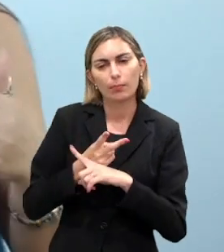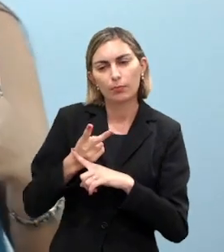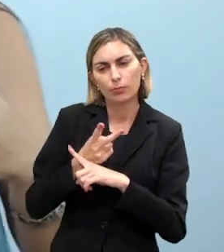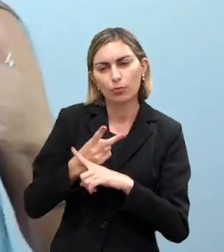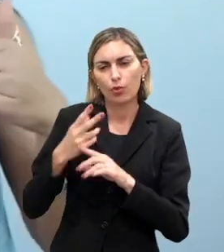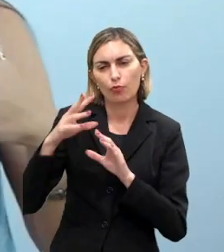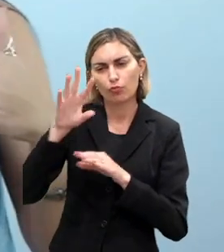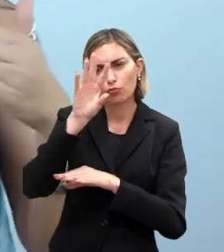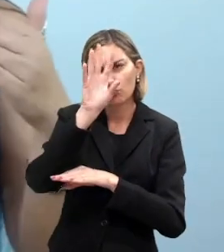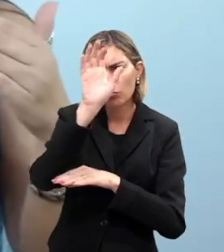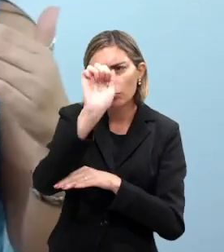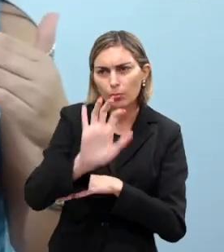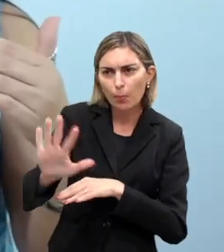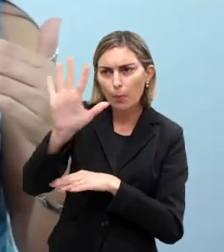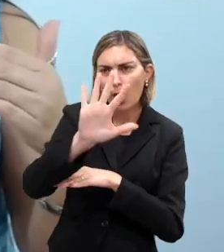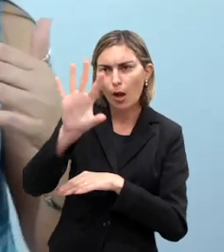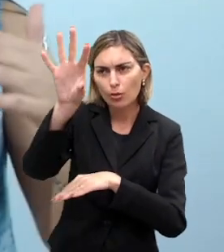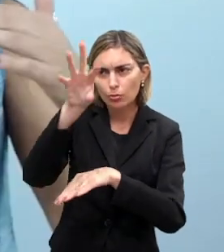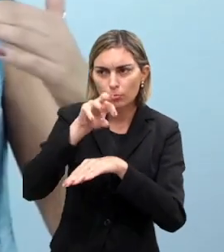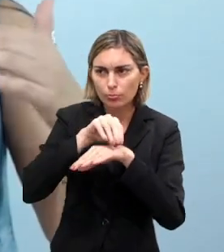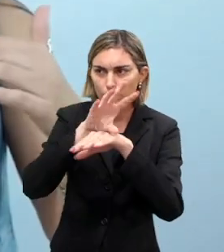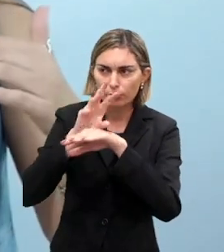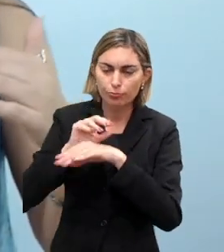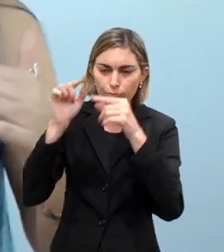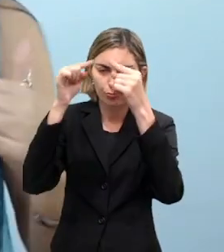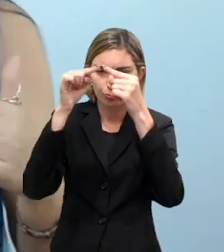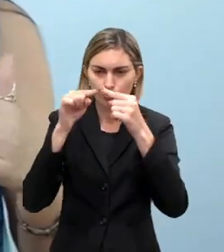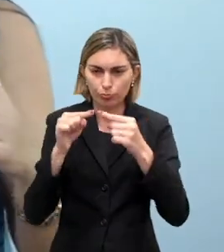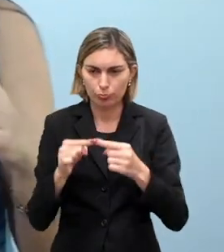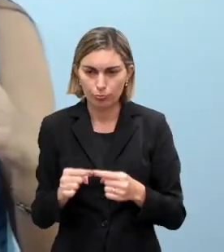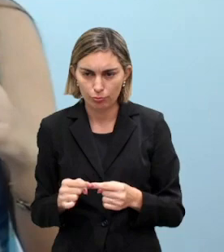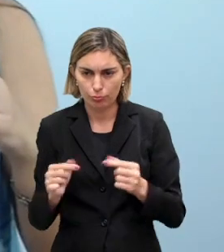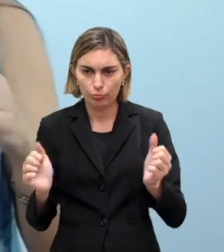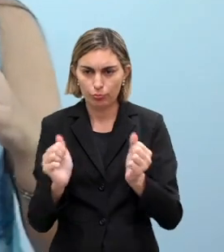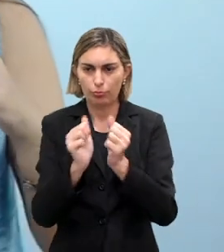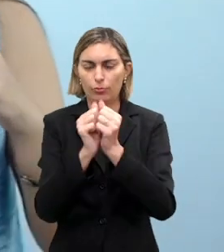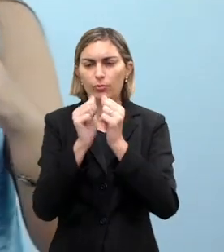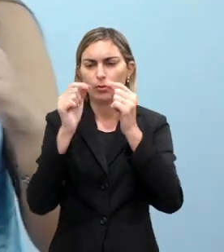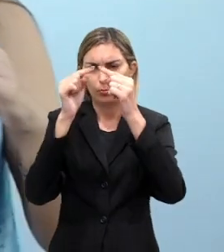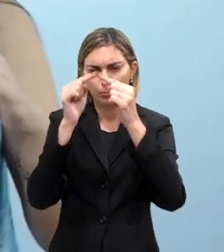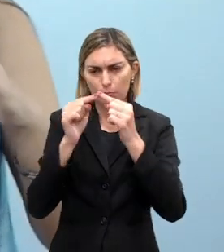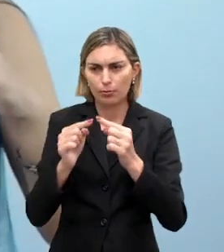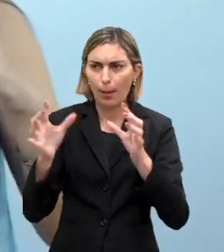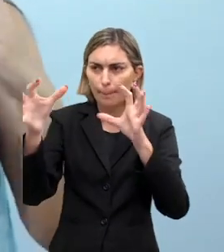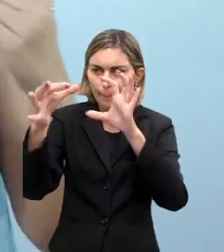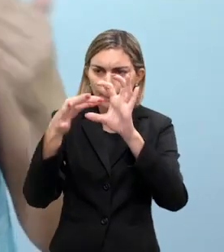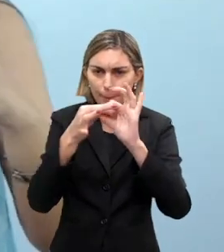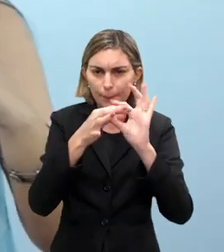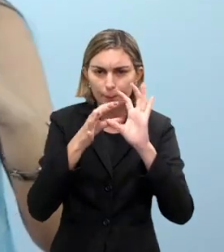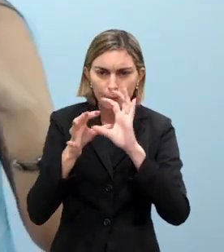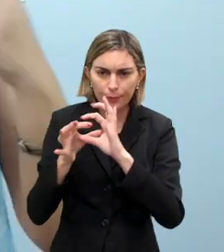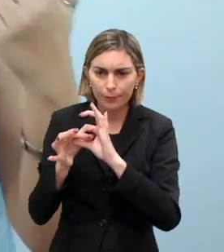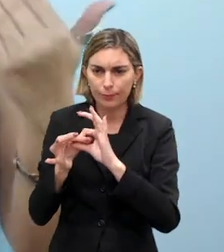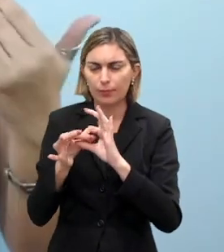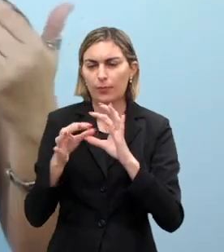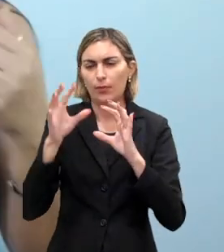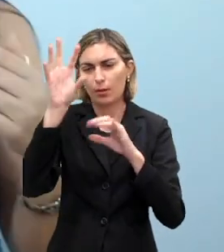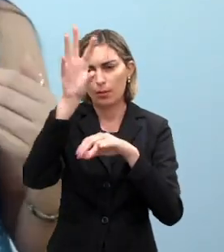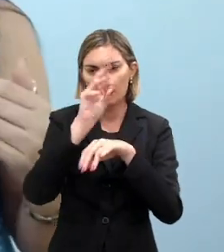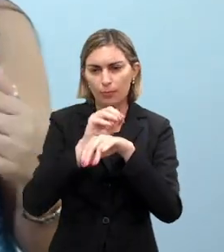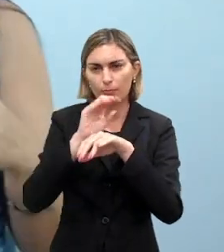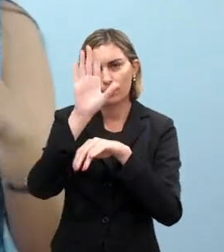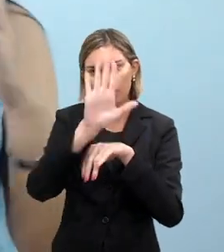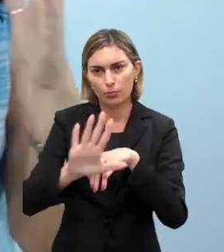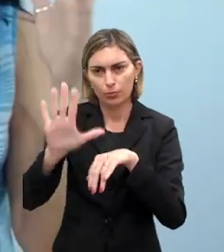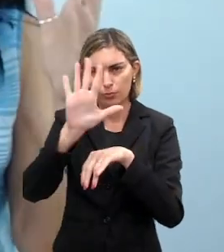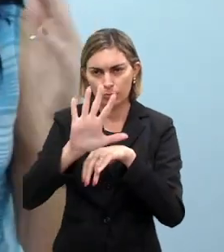figuras, não é, que se articulam bem, não é, quando estão juntas, que tem aí, que estão aí